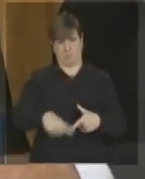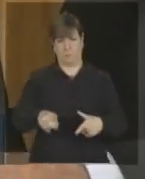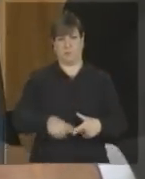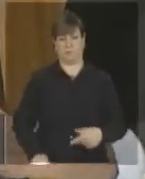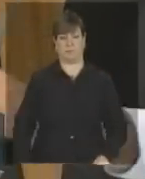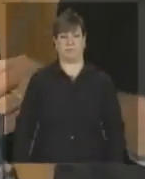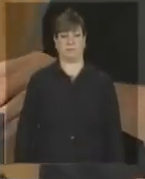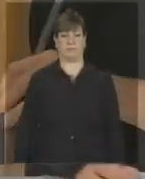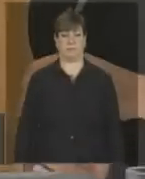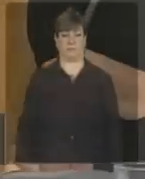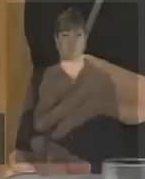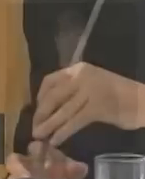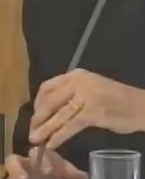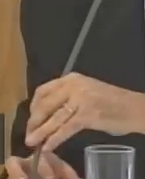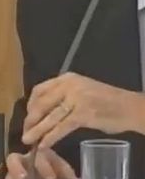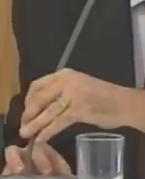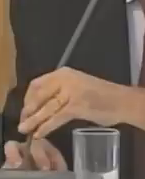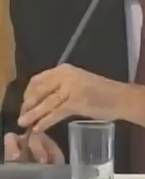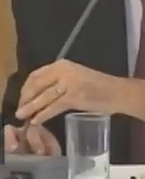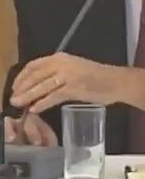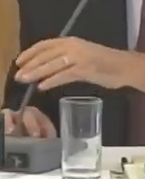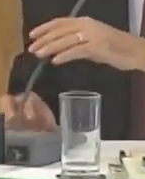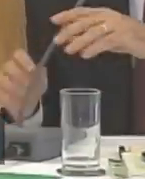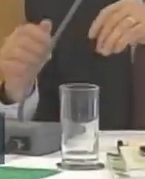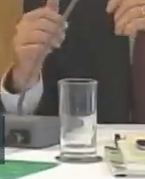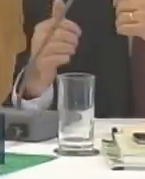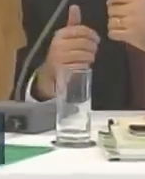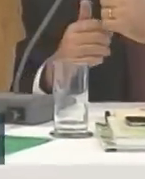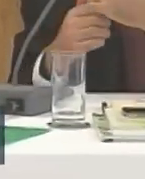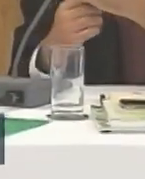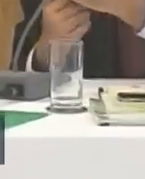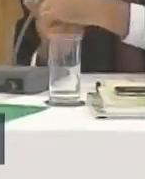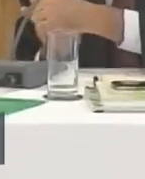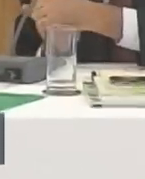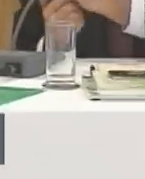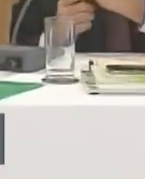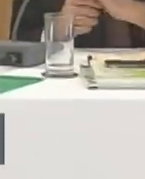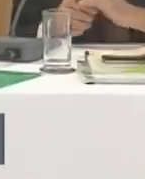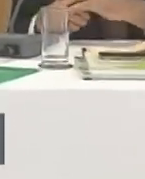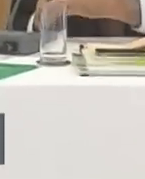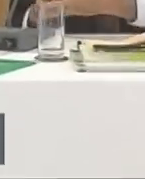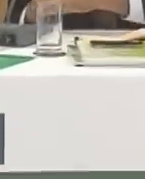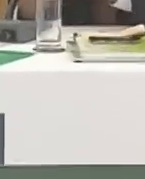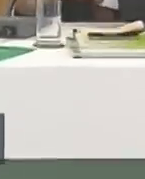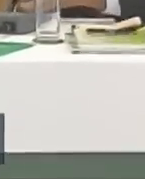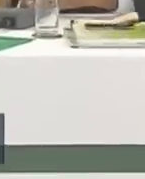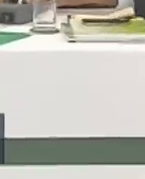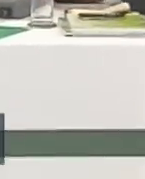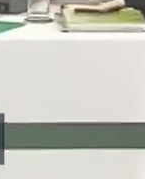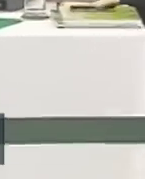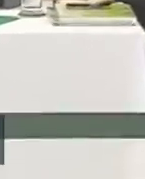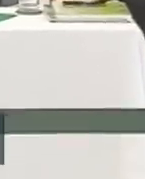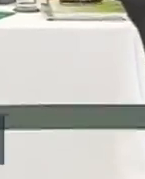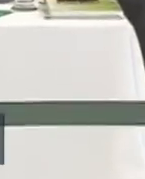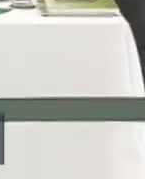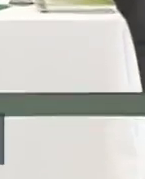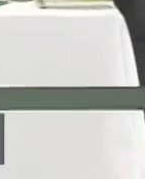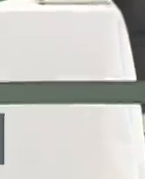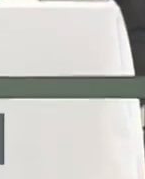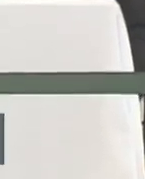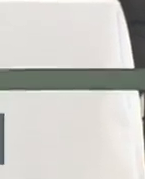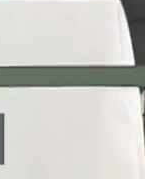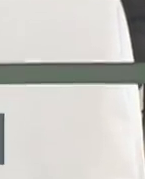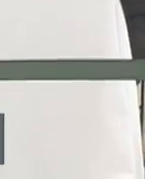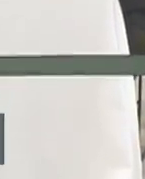Eu queria fazer uma menção a uma observação, uma consideração que a senhora